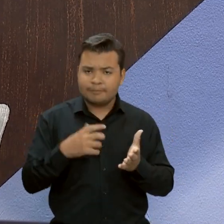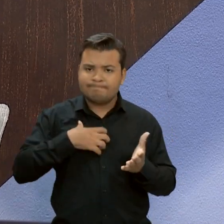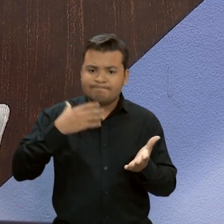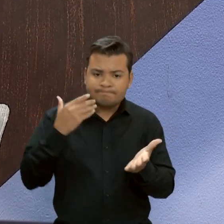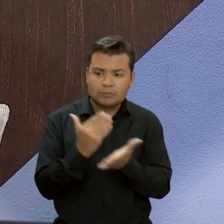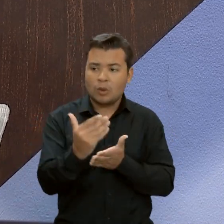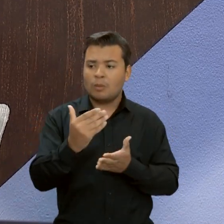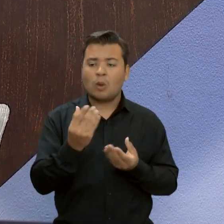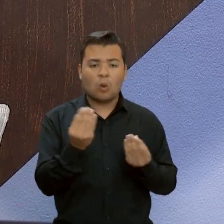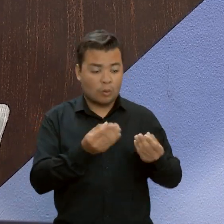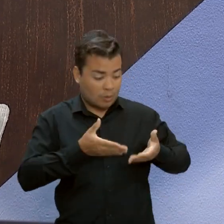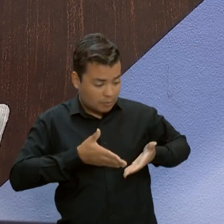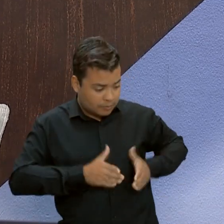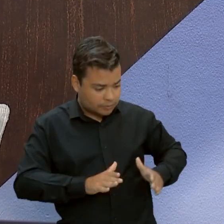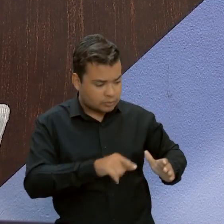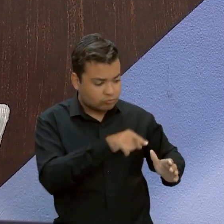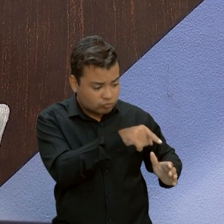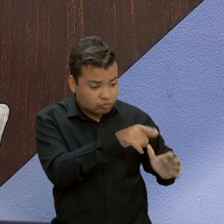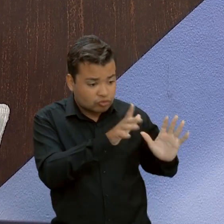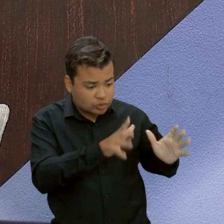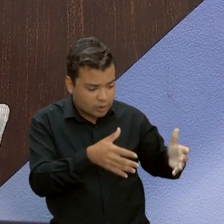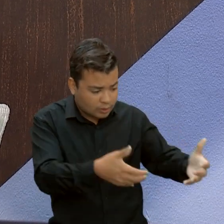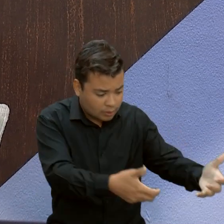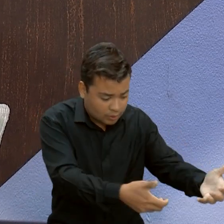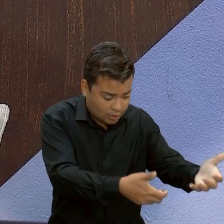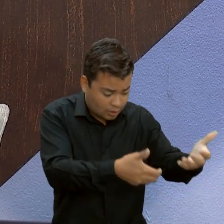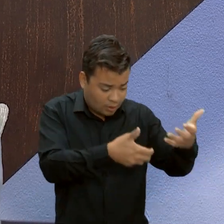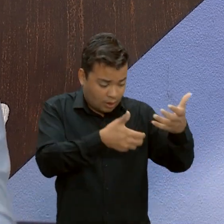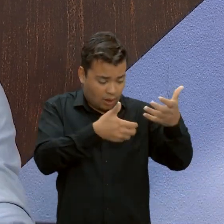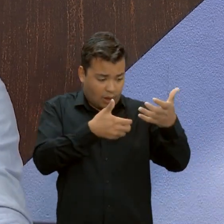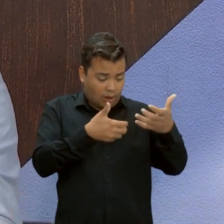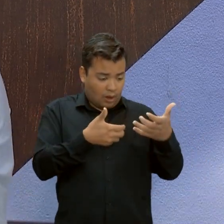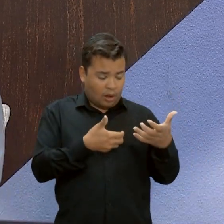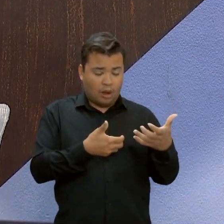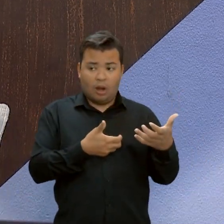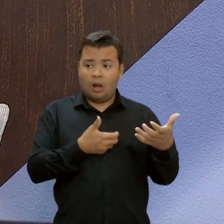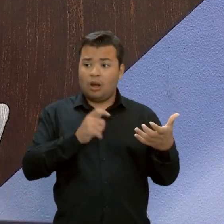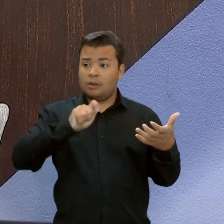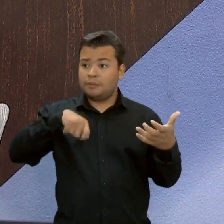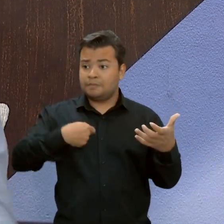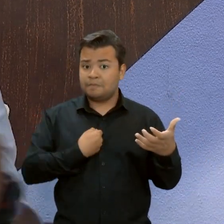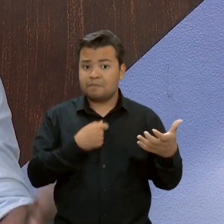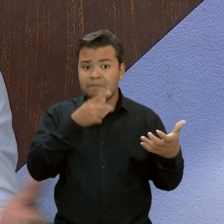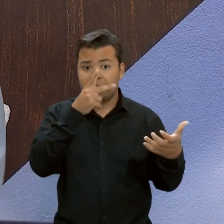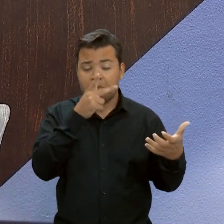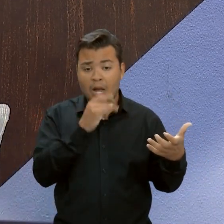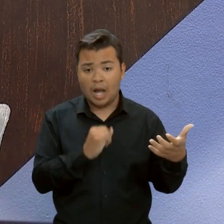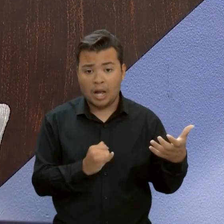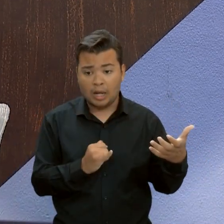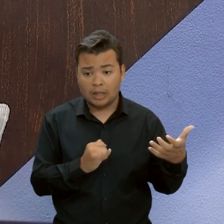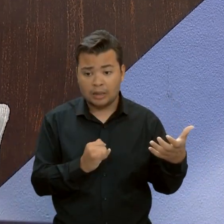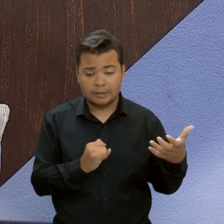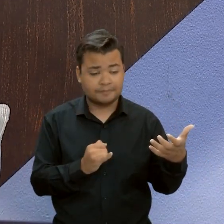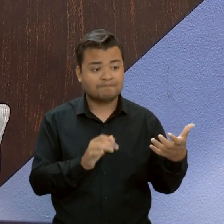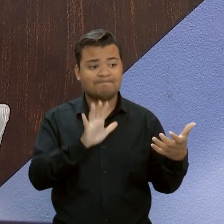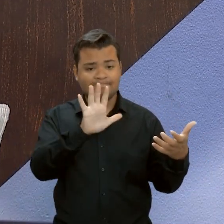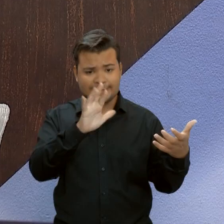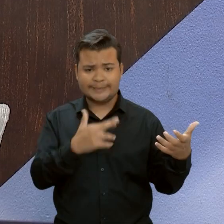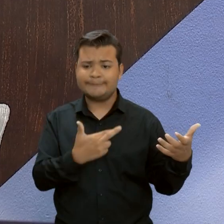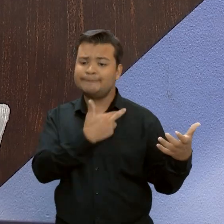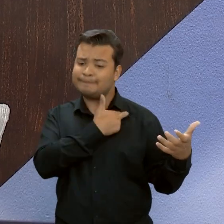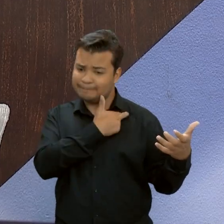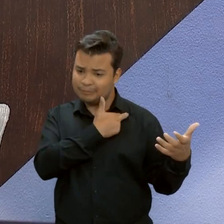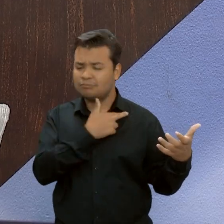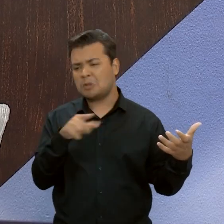vê aquele fruto e você olha assim, agora eu me tornei pai. E aí vem com isso, né, lógico, a felicidade, mas também a responsabilidade. E